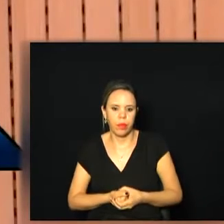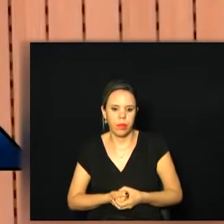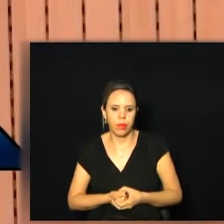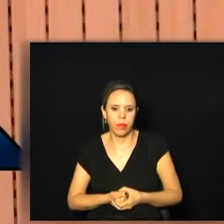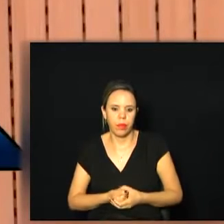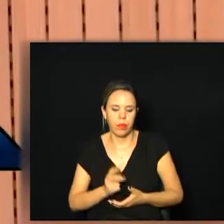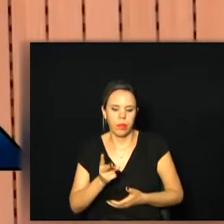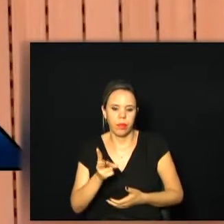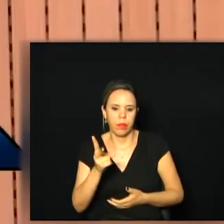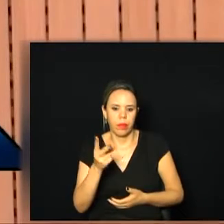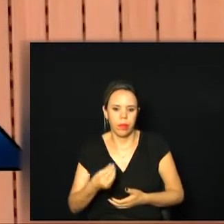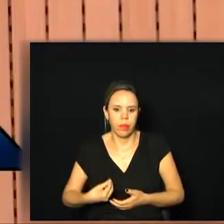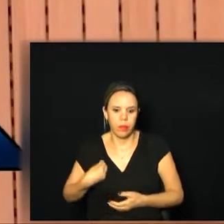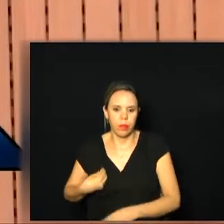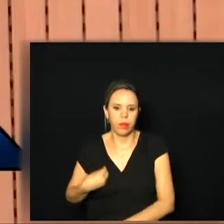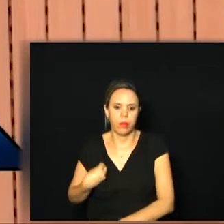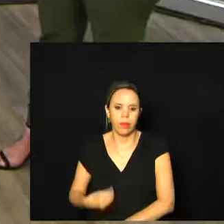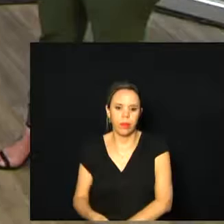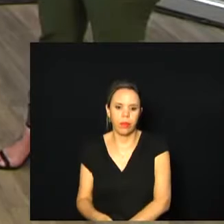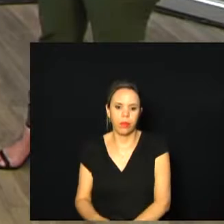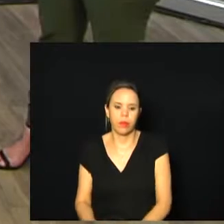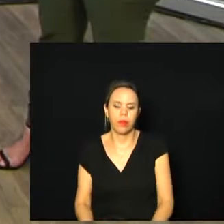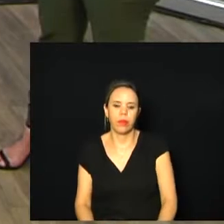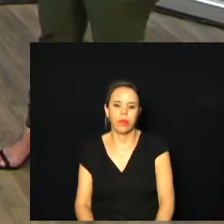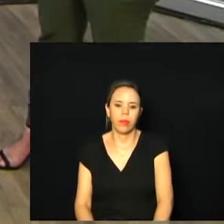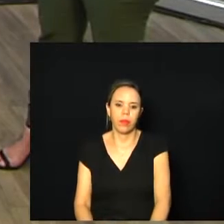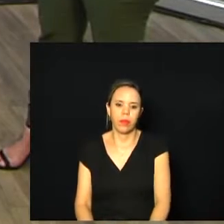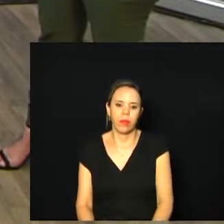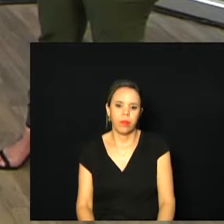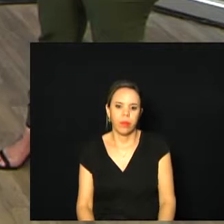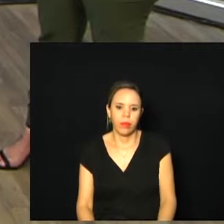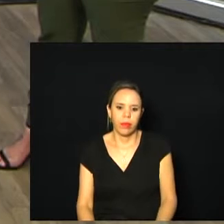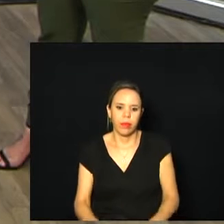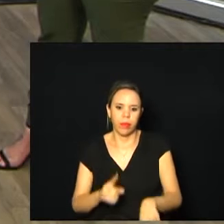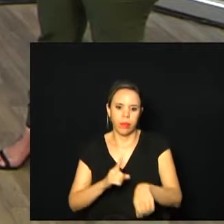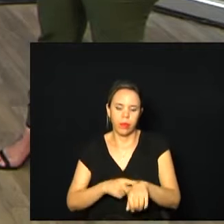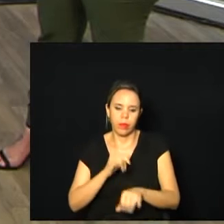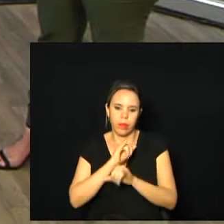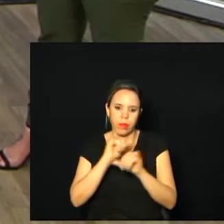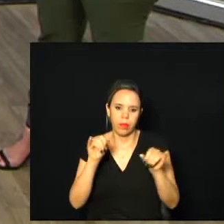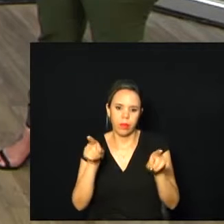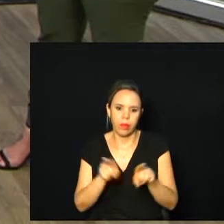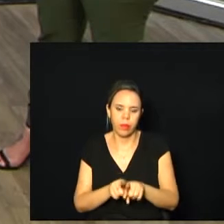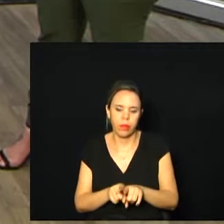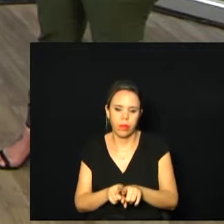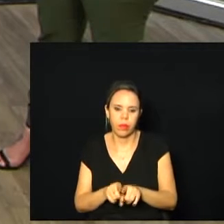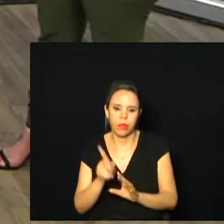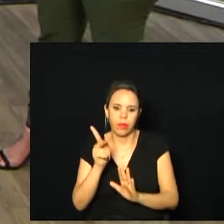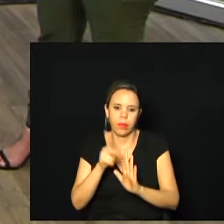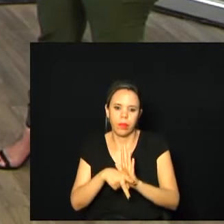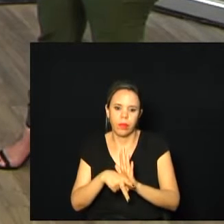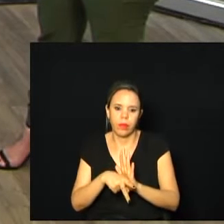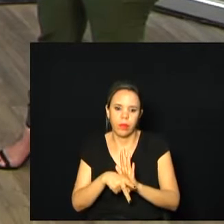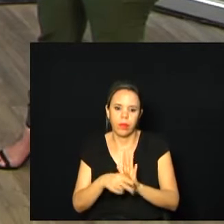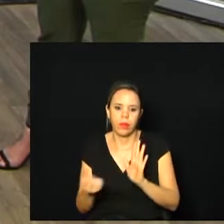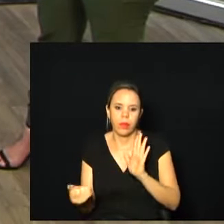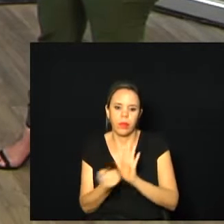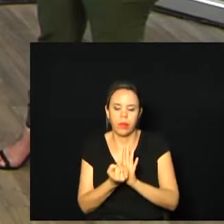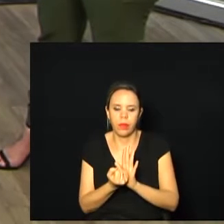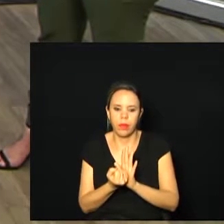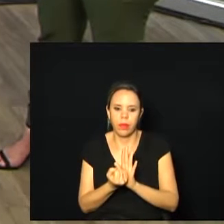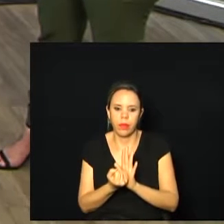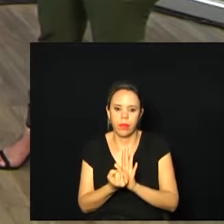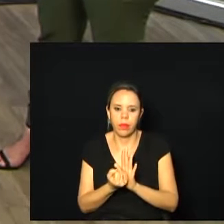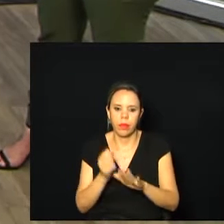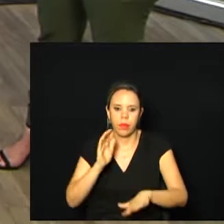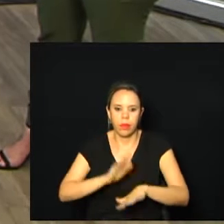poder seguir aí a sua vida. Bem, Gabriel, é hora de nós falarmos também sobre um projeto que foi protocolado, esse